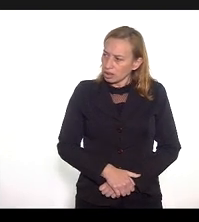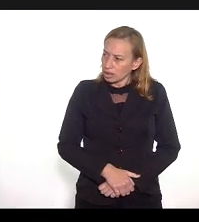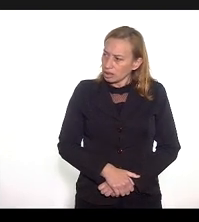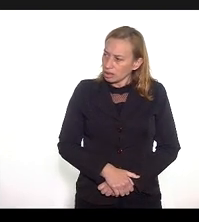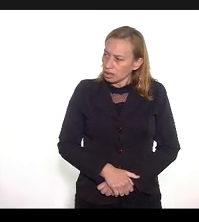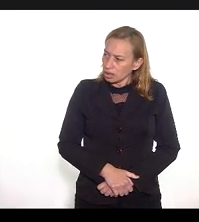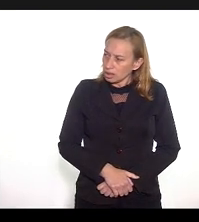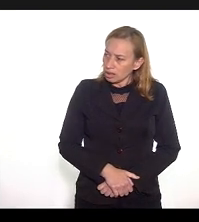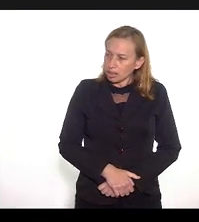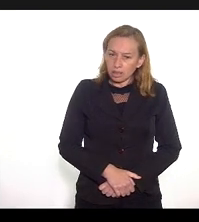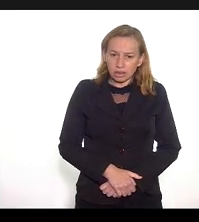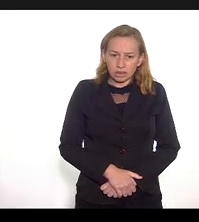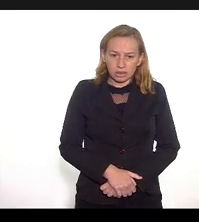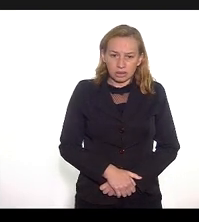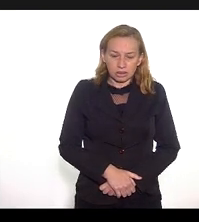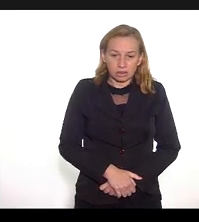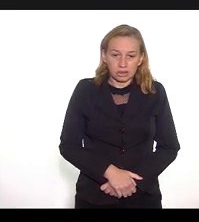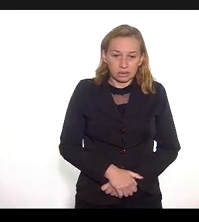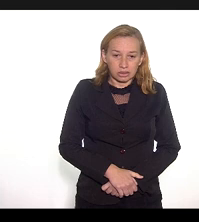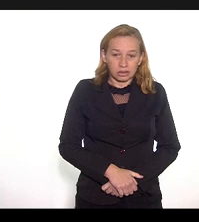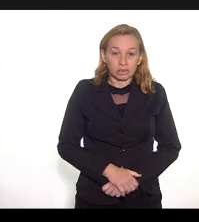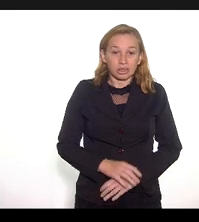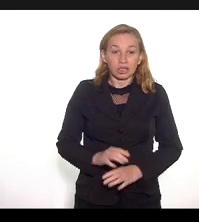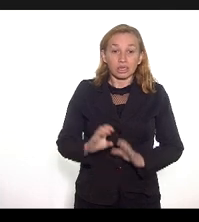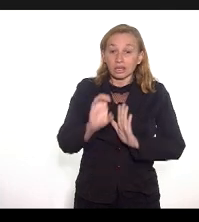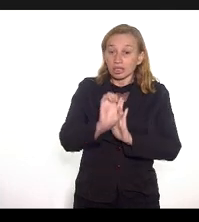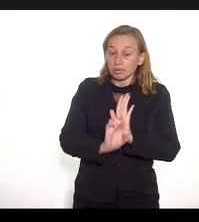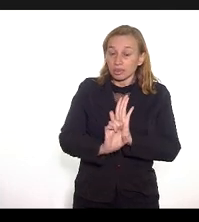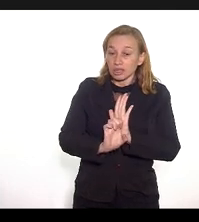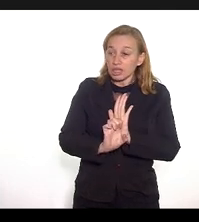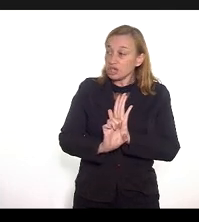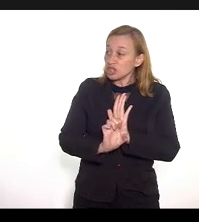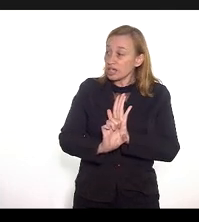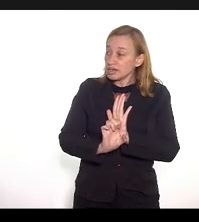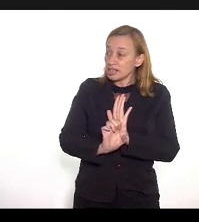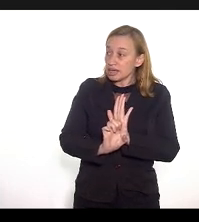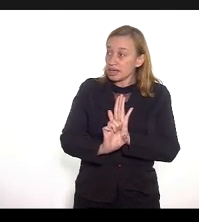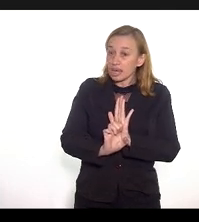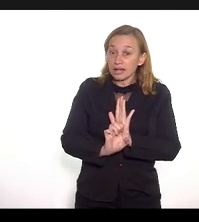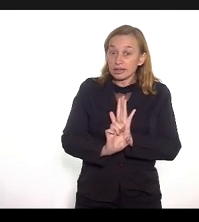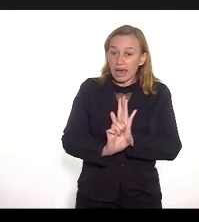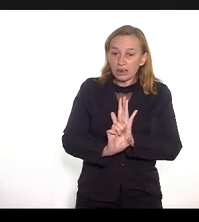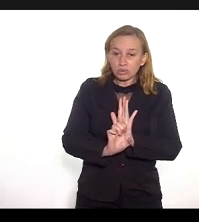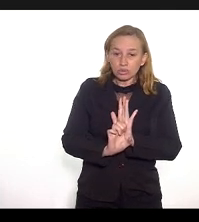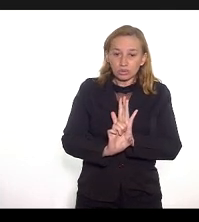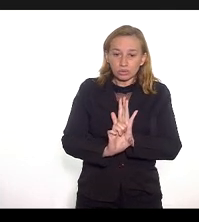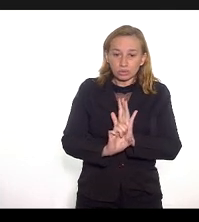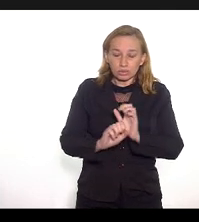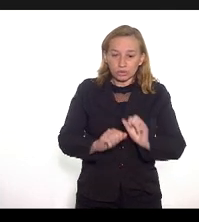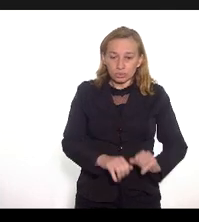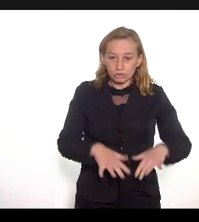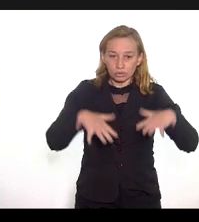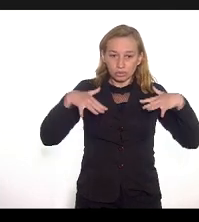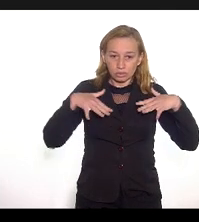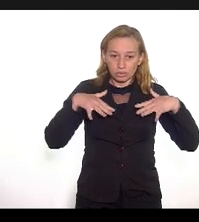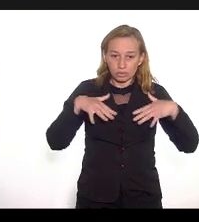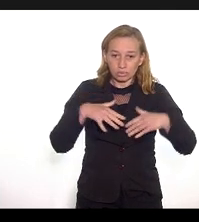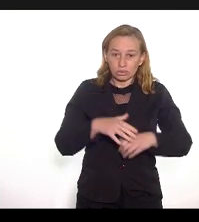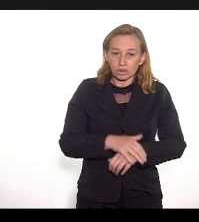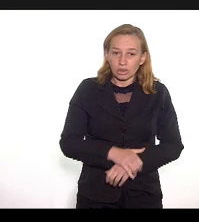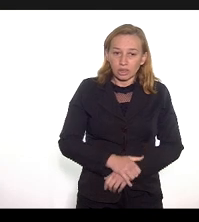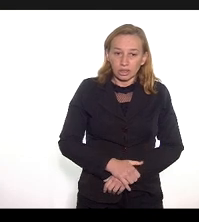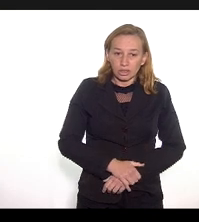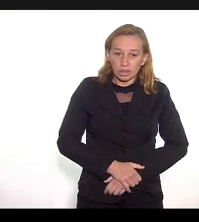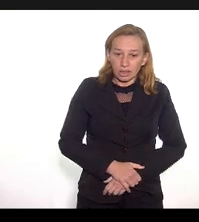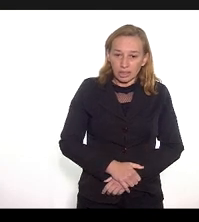gente faz a emenda em plenário. Faz a emenda em plenário. Mas o projeto é muito bom, Mico. No artigo 2º... Luiz Paulo, você pode já fazer já